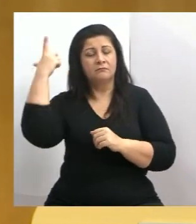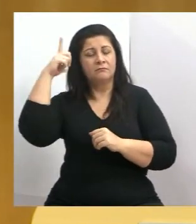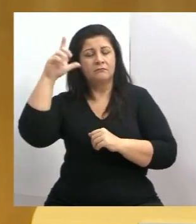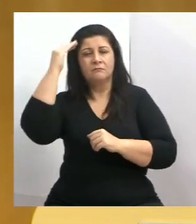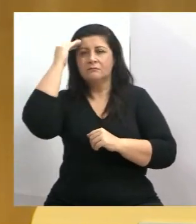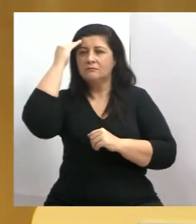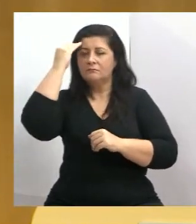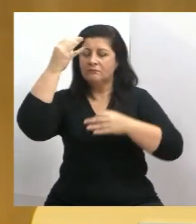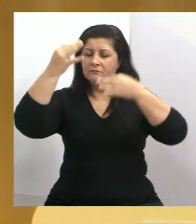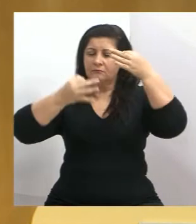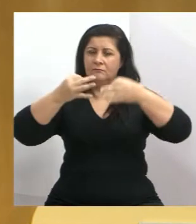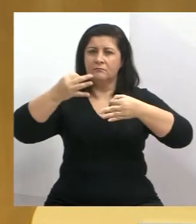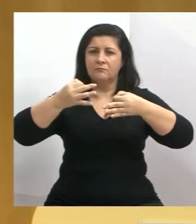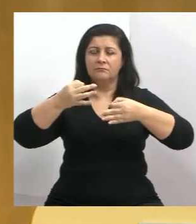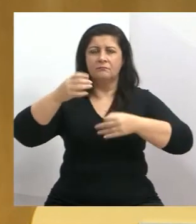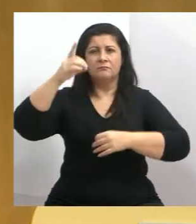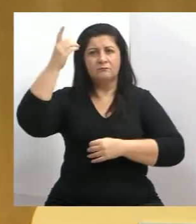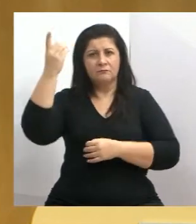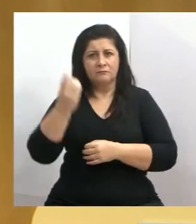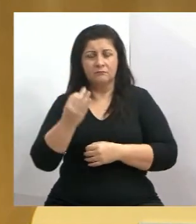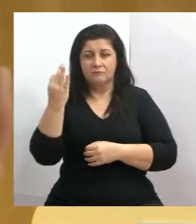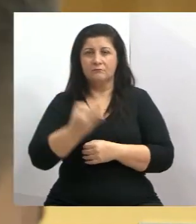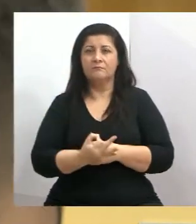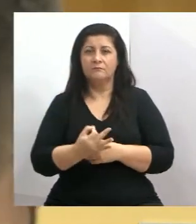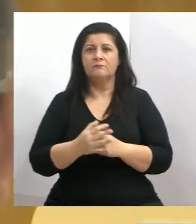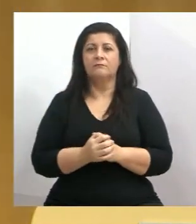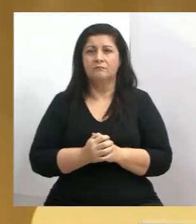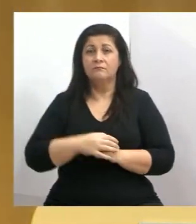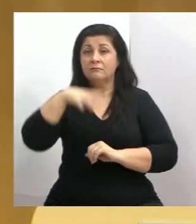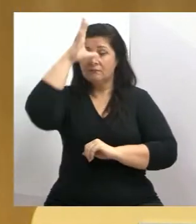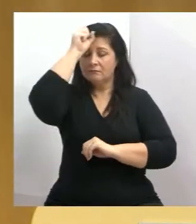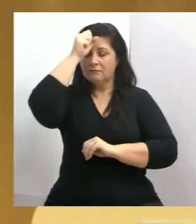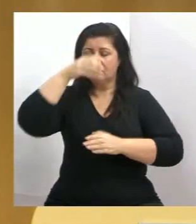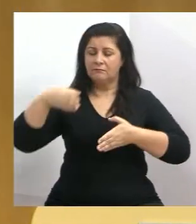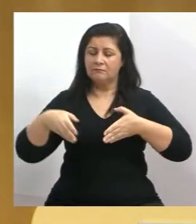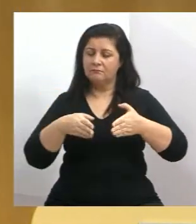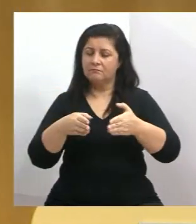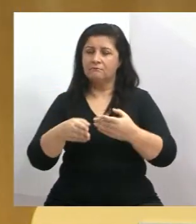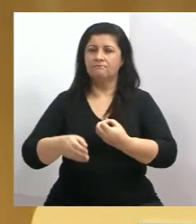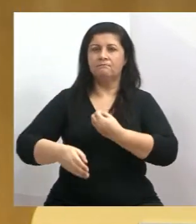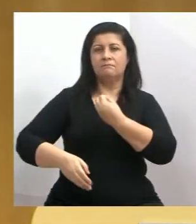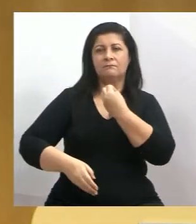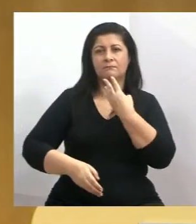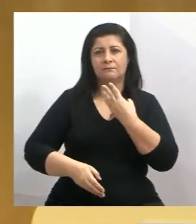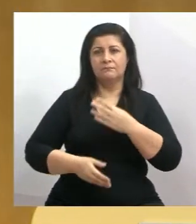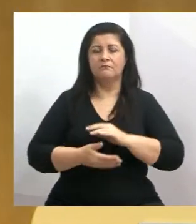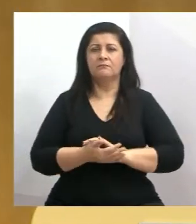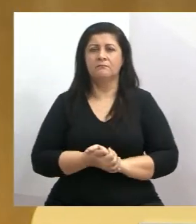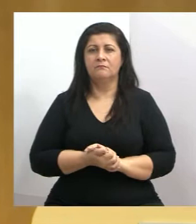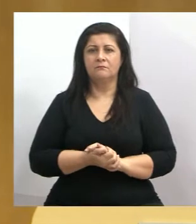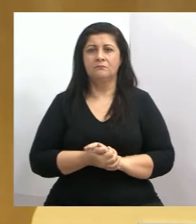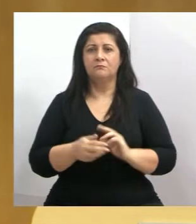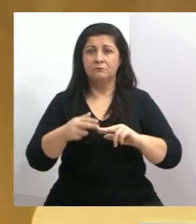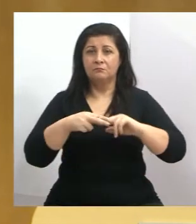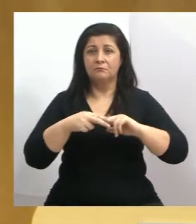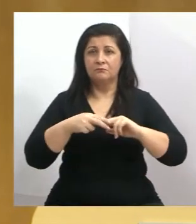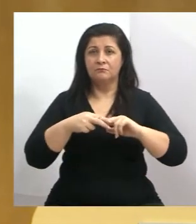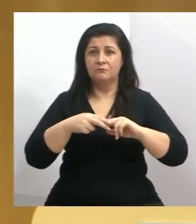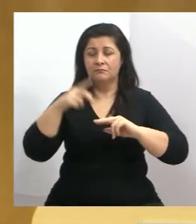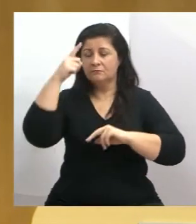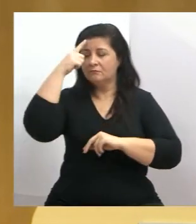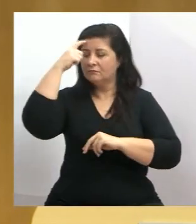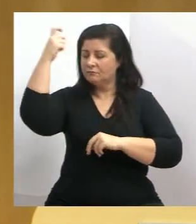que é justo direito e certo e aprenderá os caminhos do bem pois a sabedoria